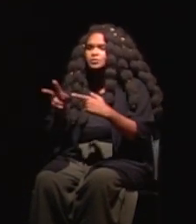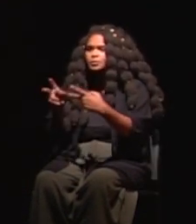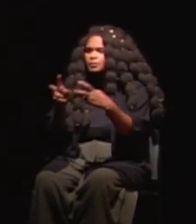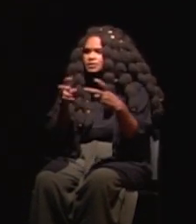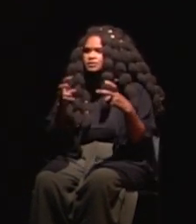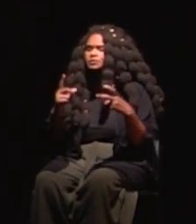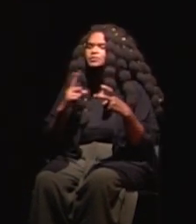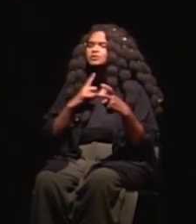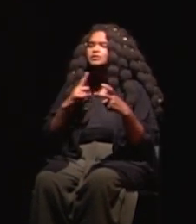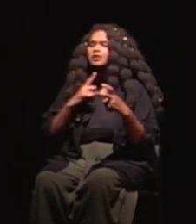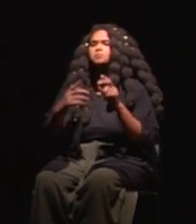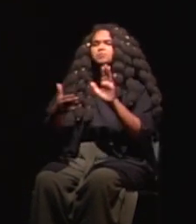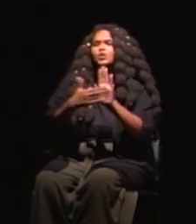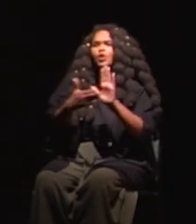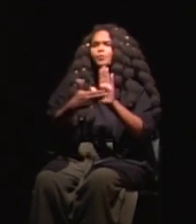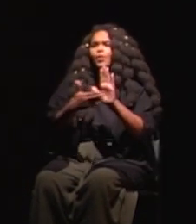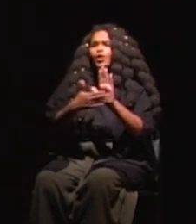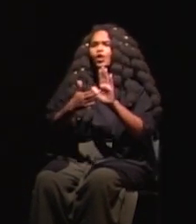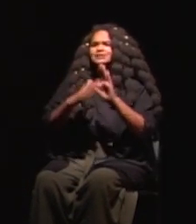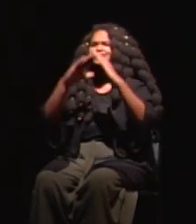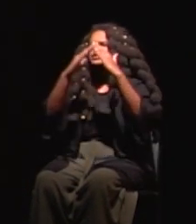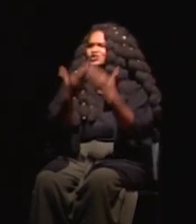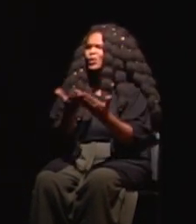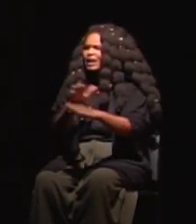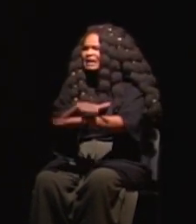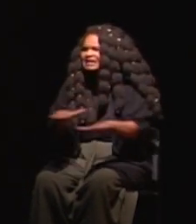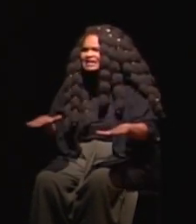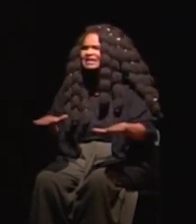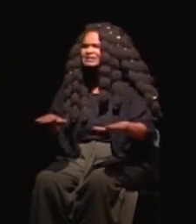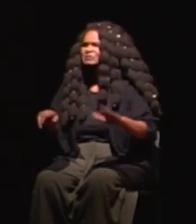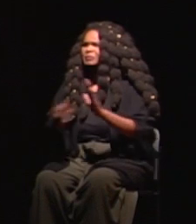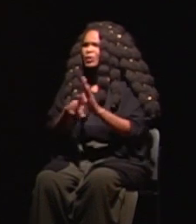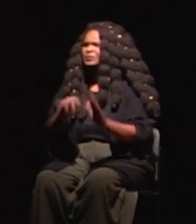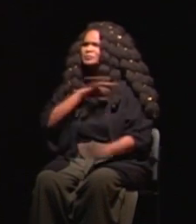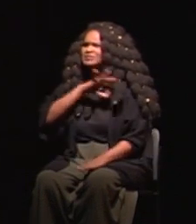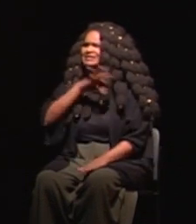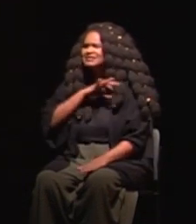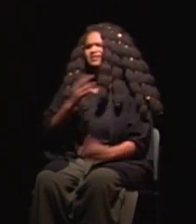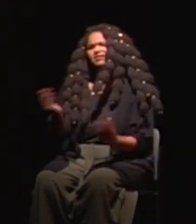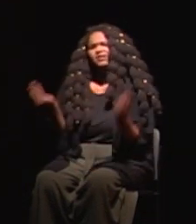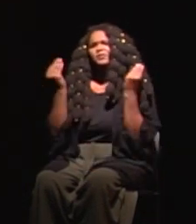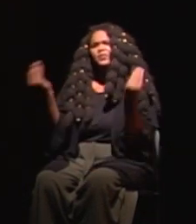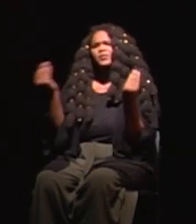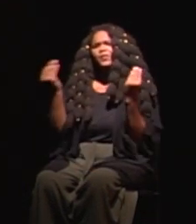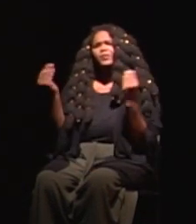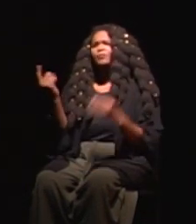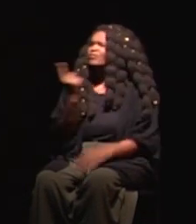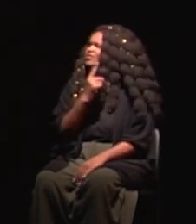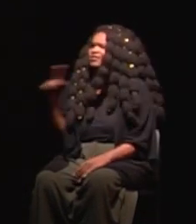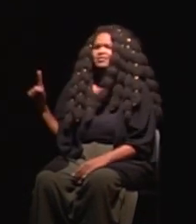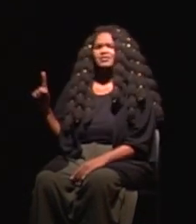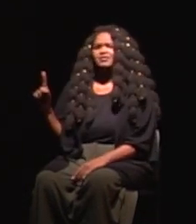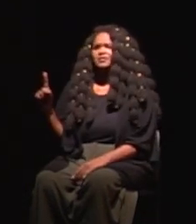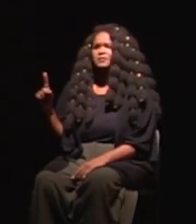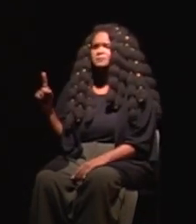existem propostas de escola de criança civil-militar. Pelo amor de Deus, não.